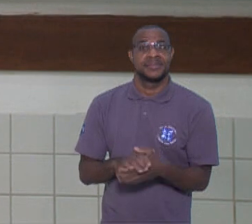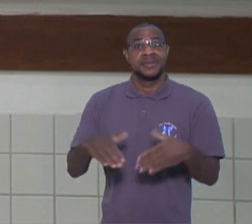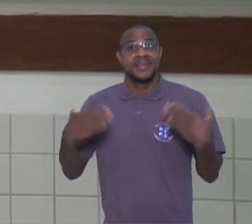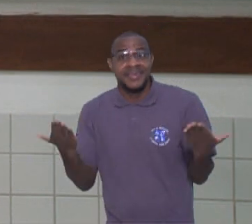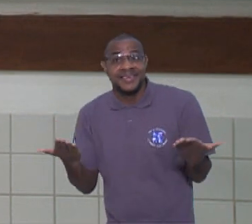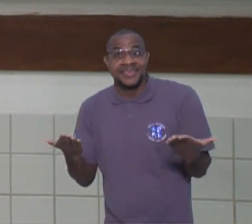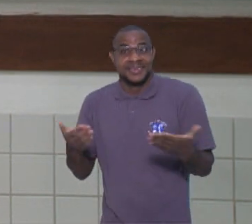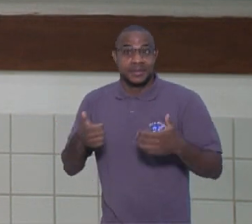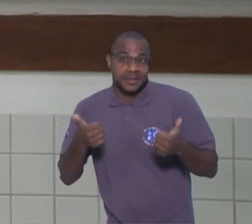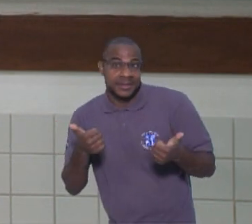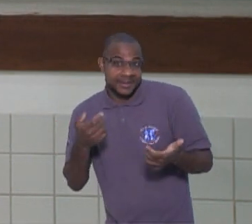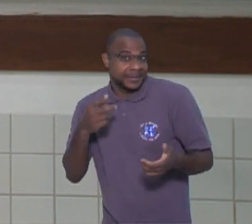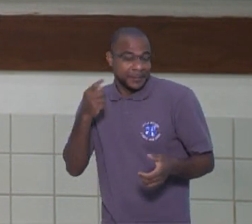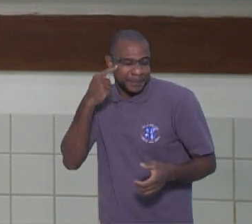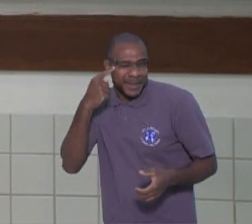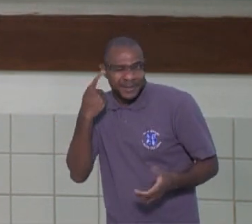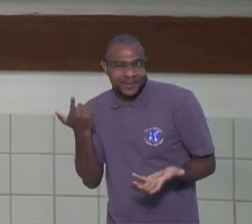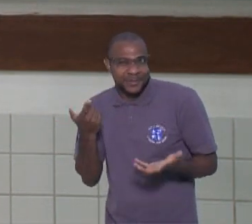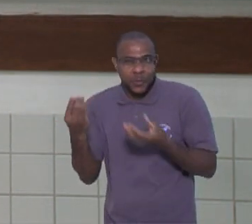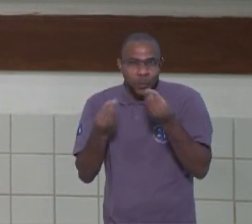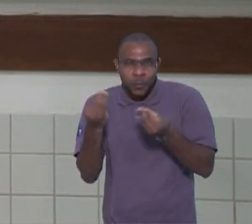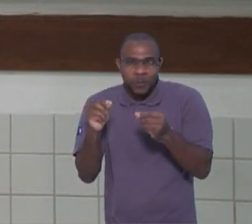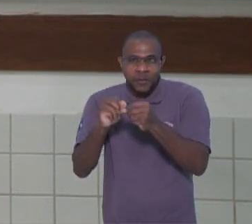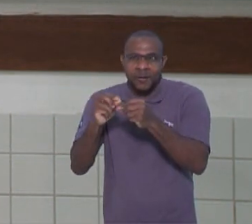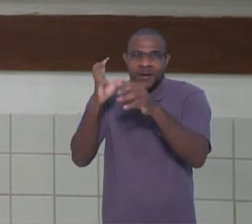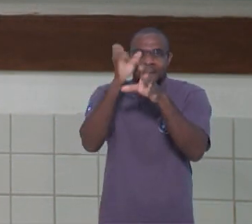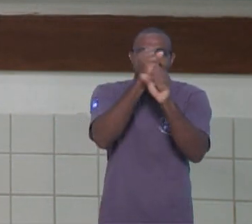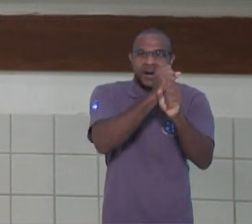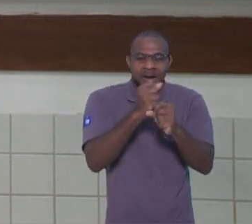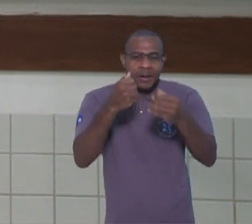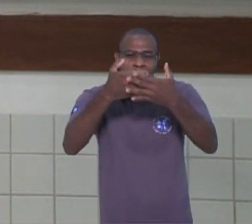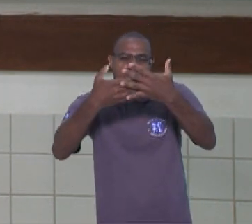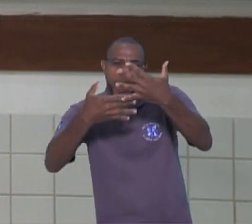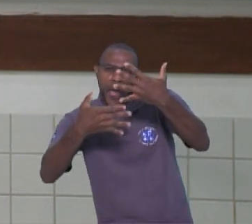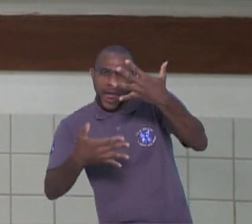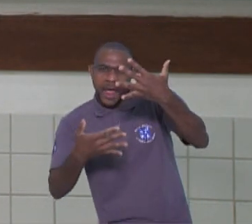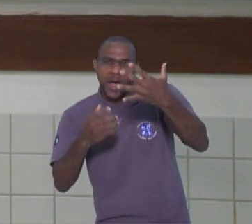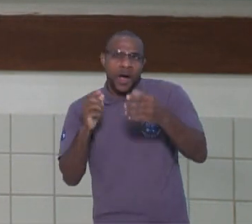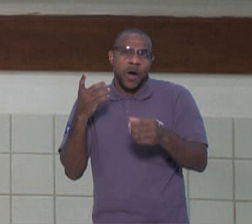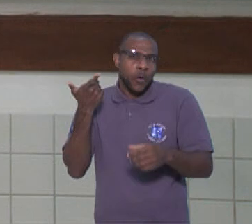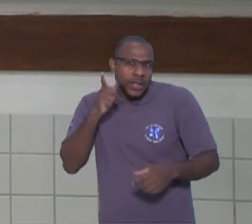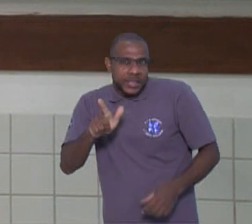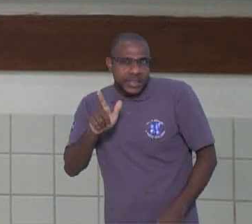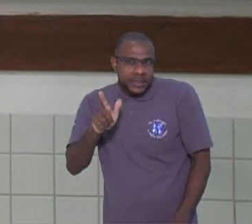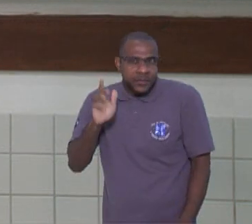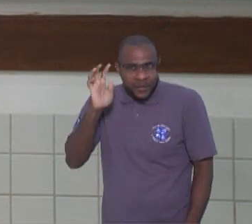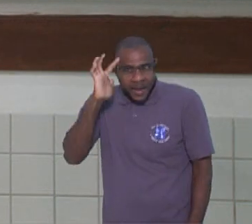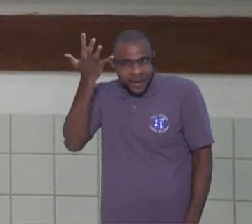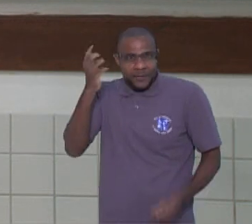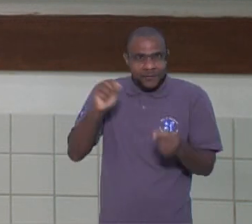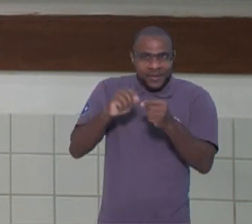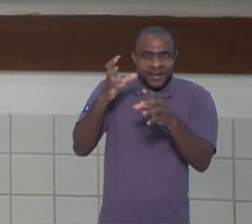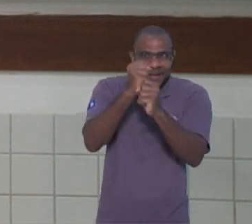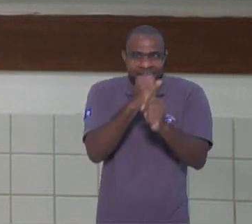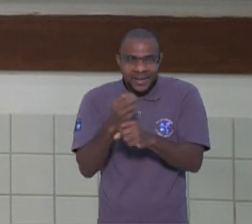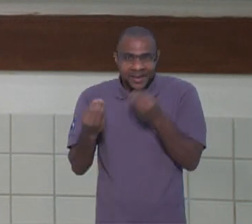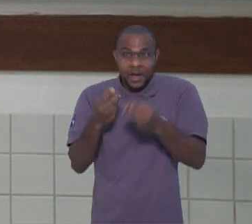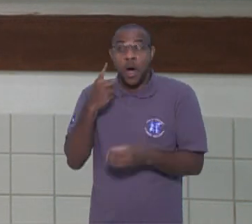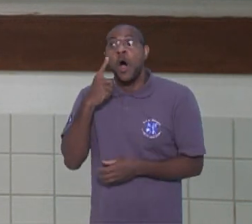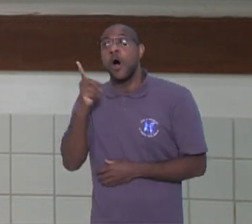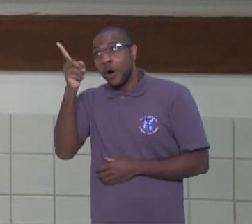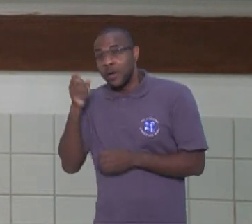E aí, galera, pensou direitinho? Conseguiu resolver? Ah, vamos ver então? Me